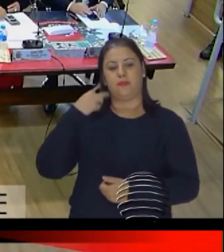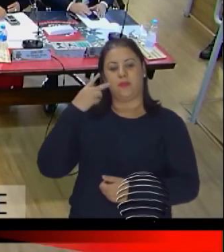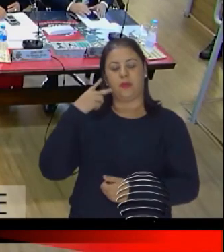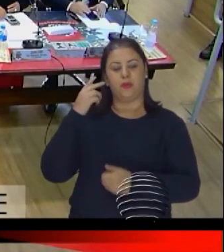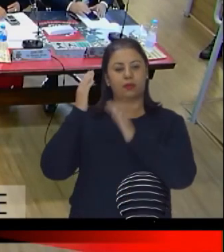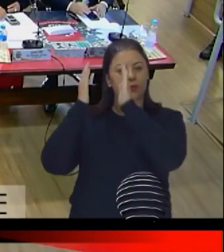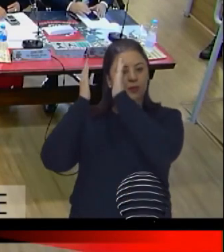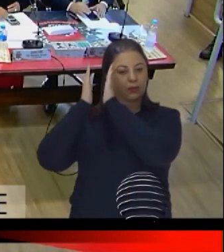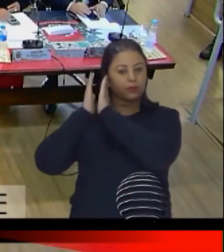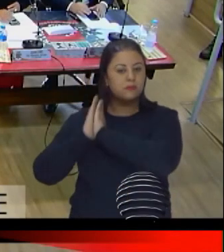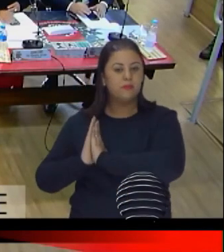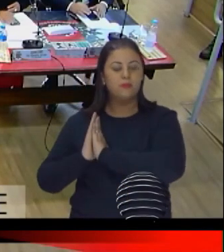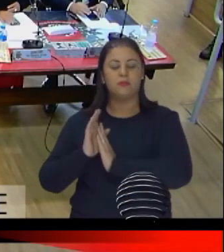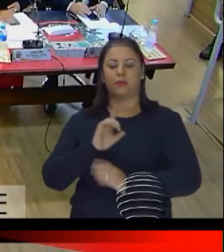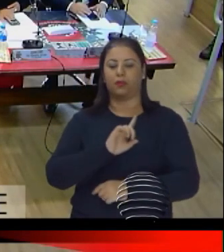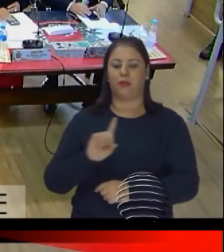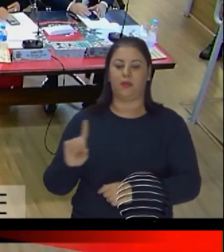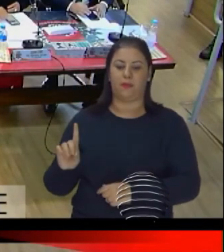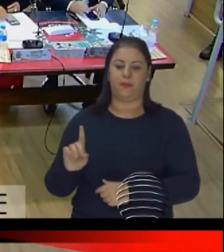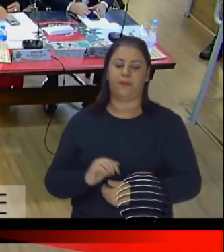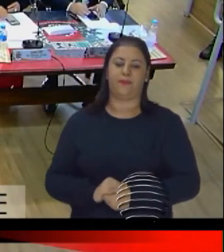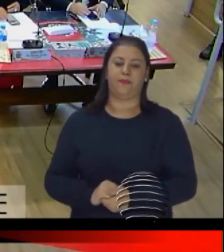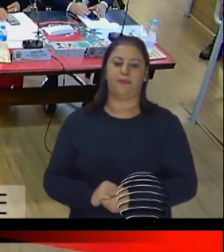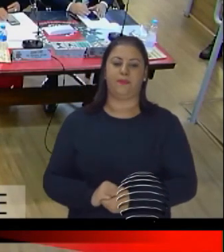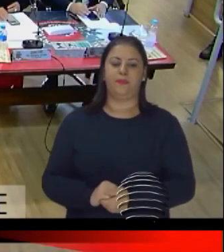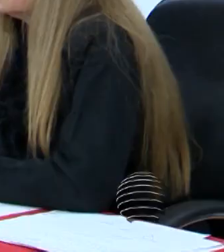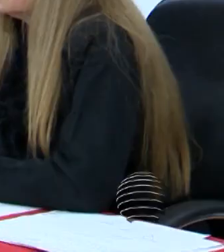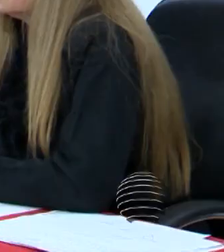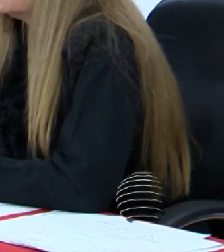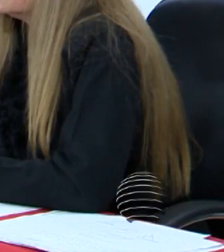Vereadora Nívia Brandão. Não.